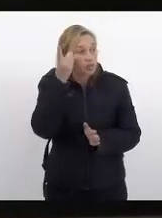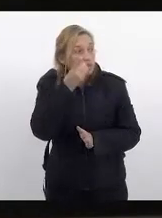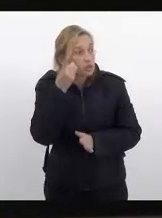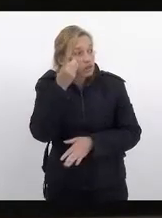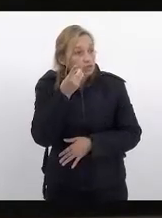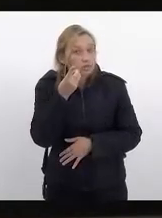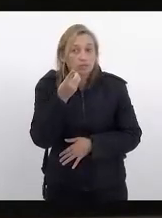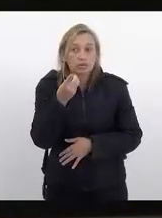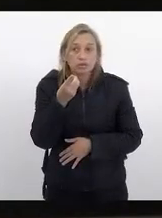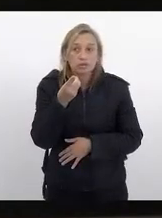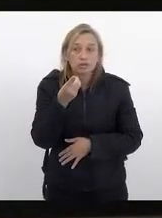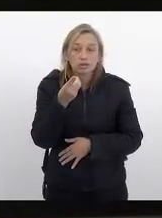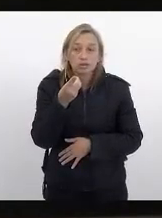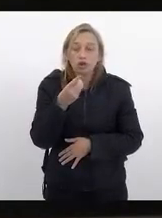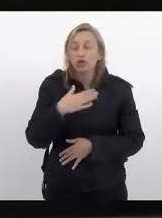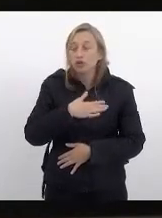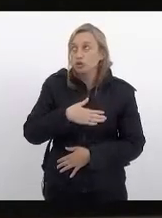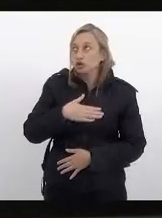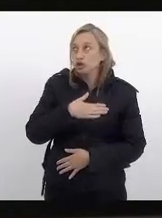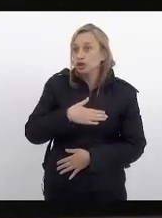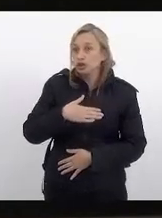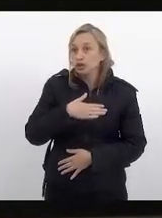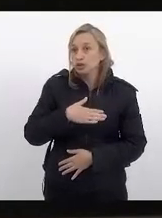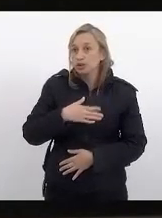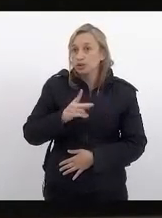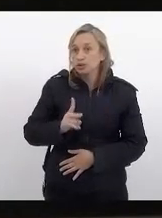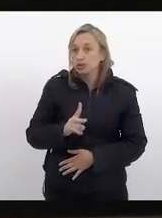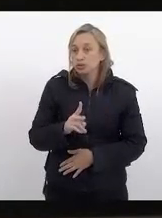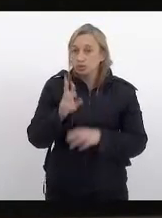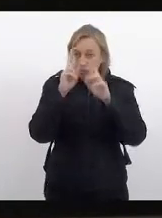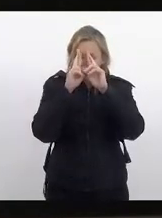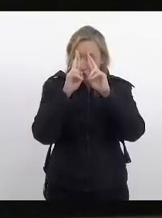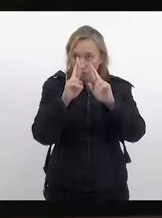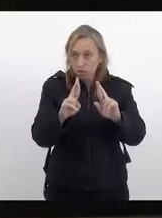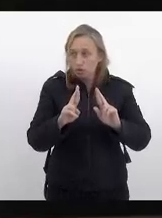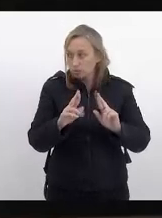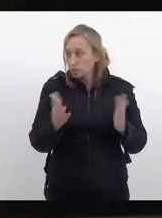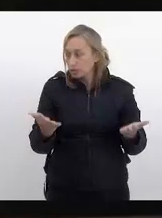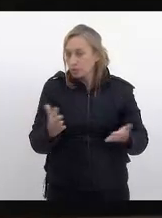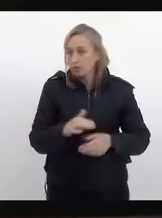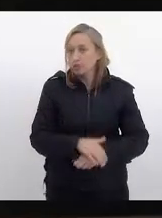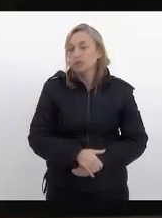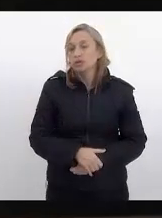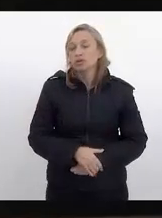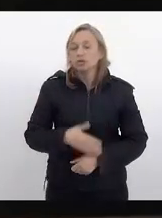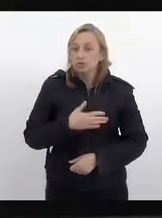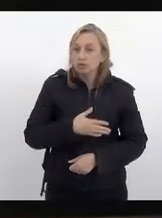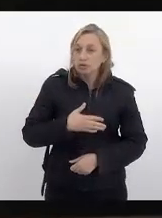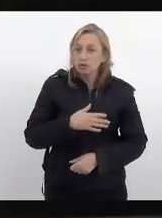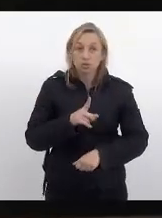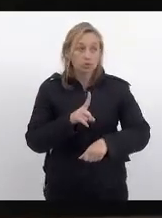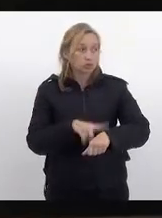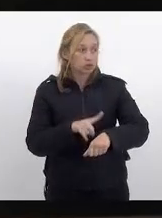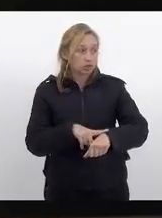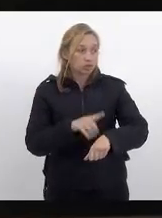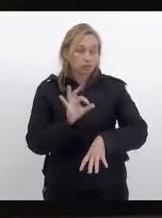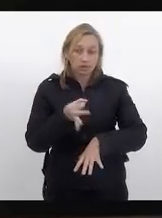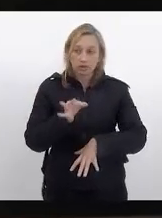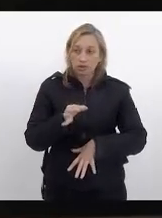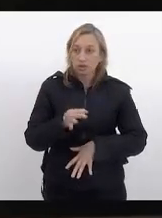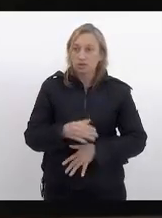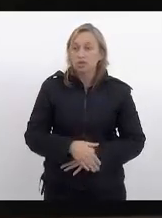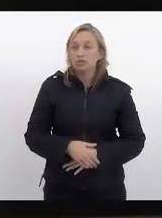deputado eu gostaria de manter o respeito eu gostaria que meu tempo fosse